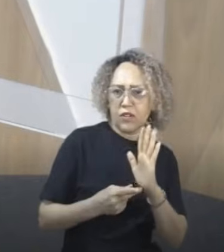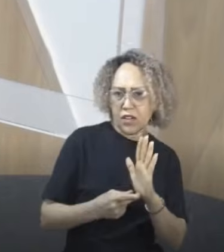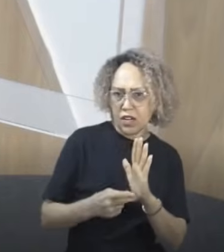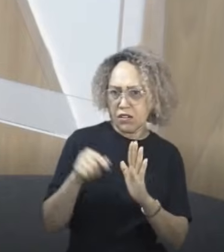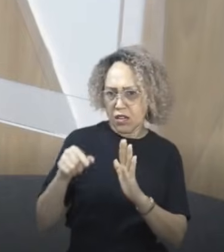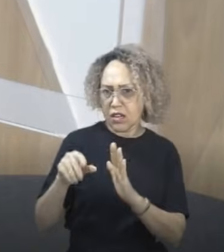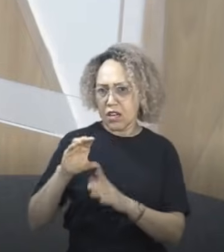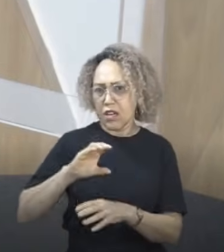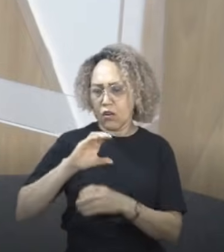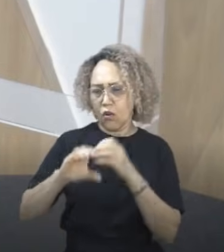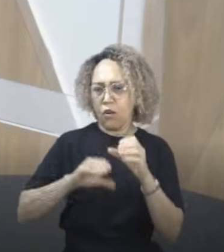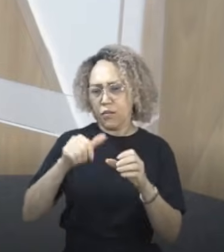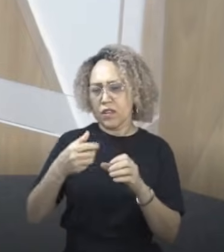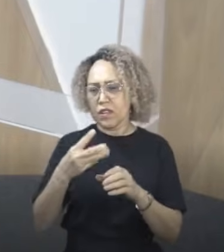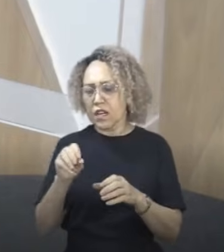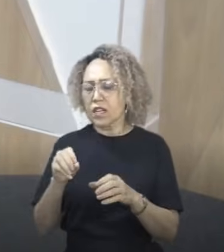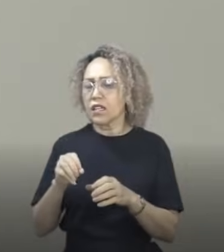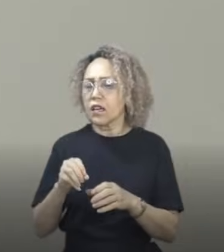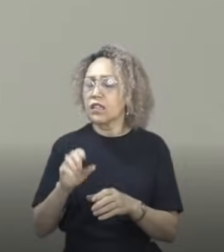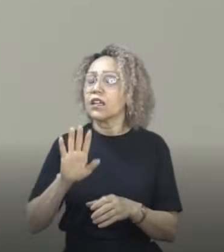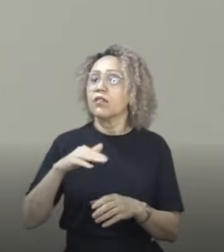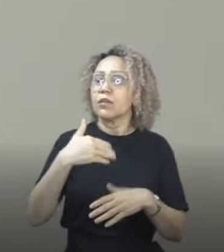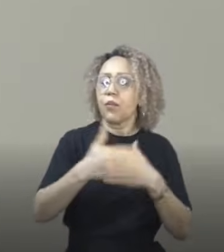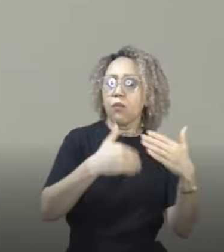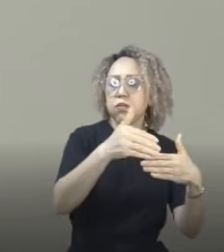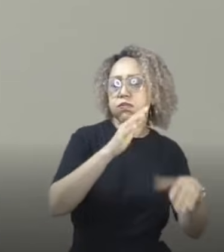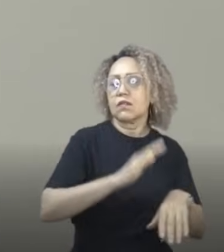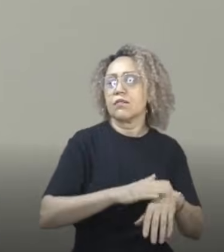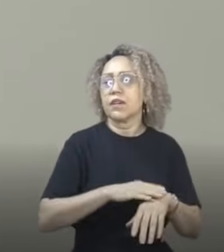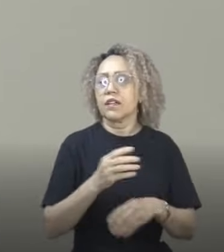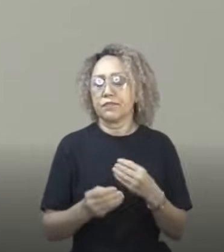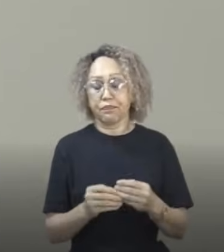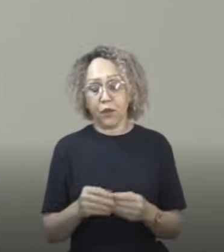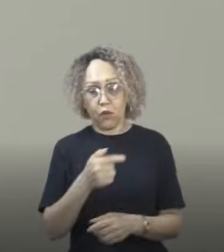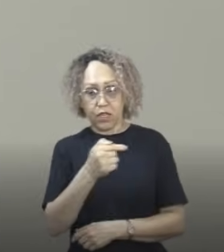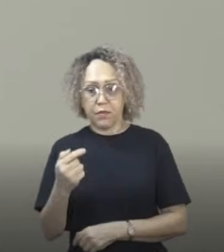Na semana passada mesmo, a gente conseguiu articular um conjunto